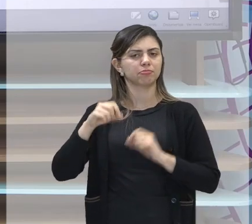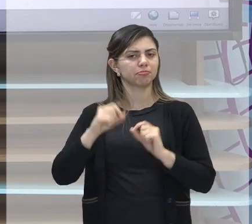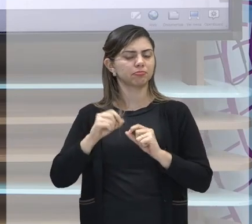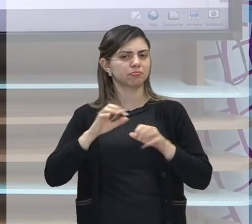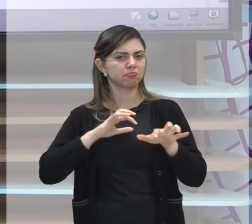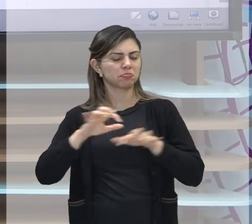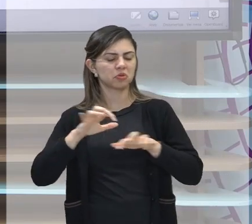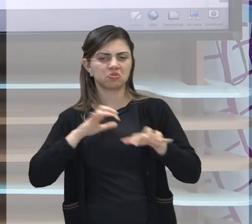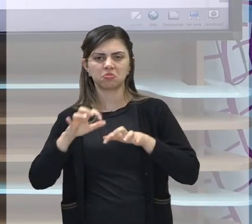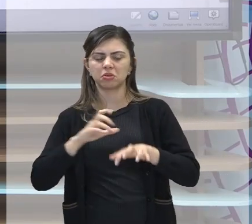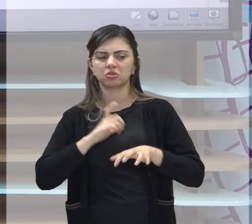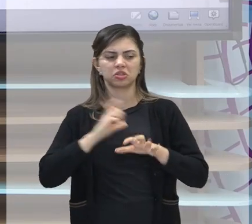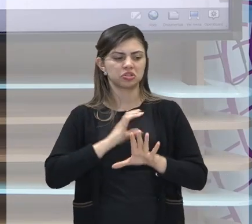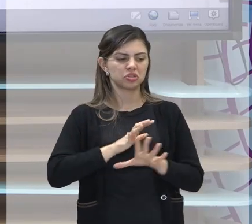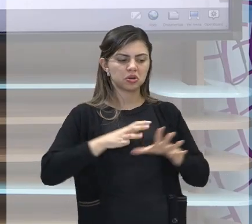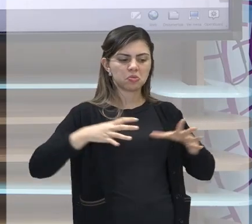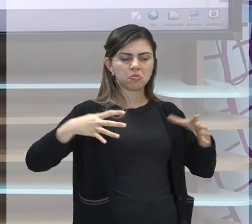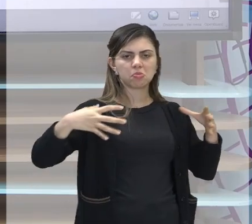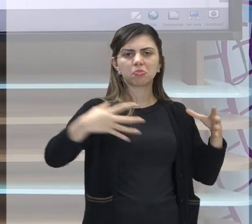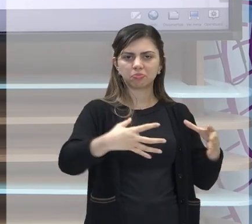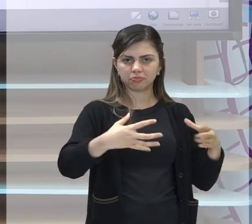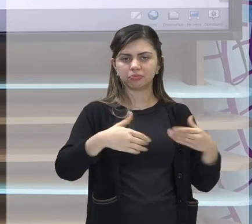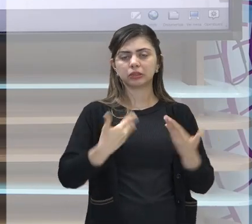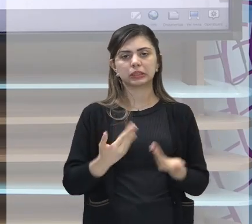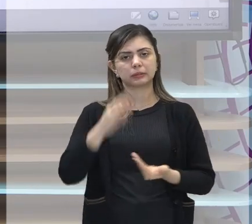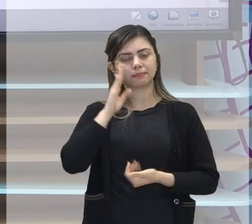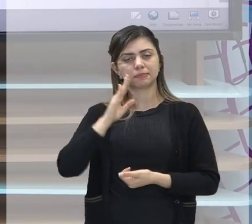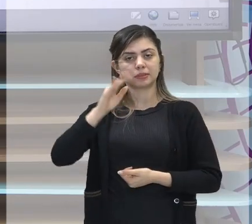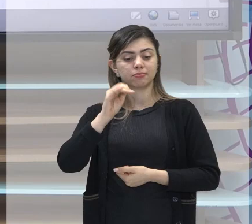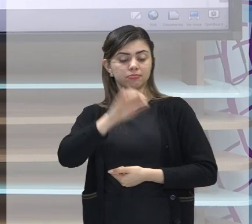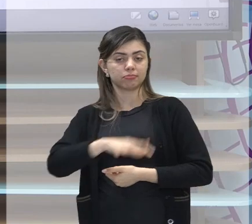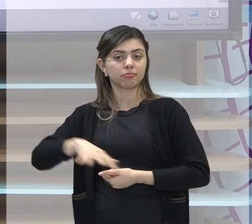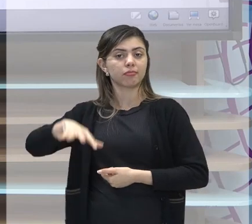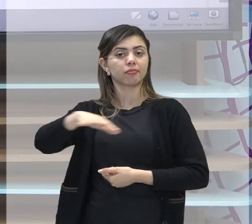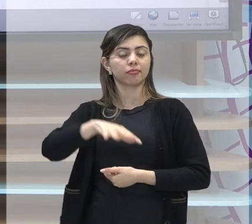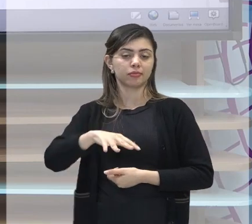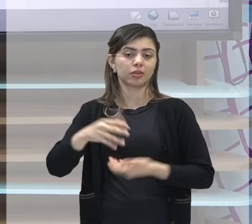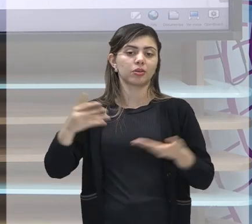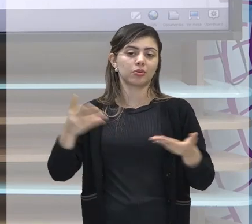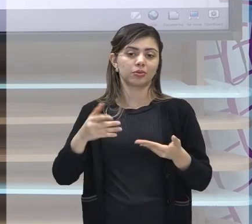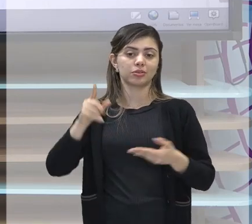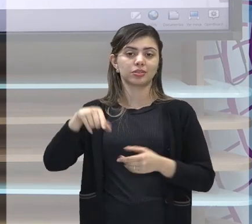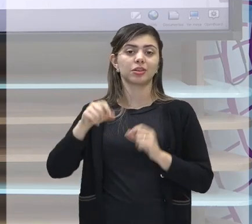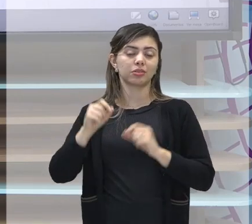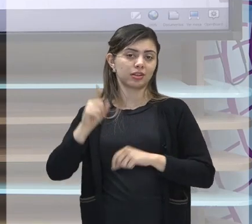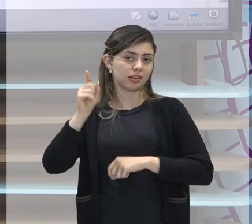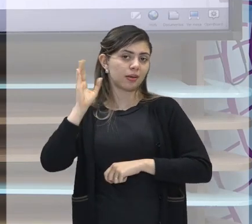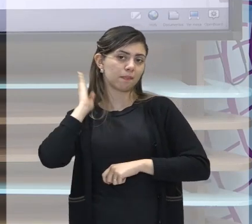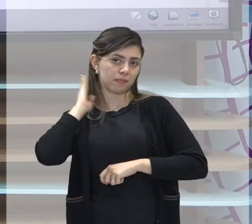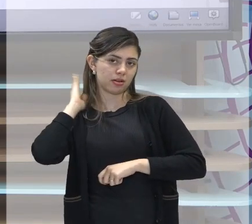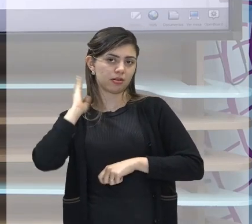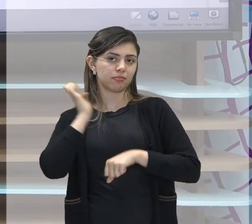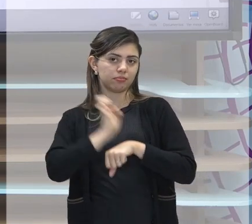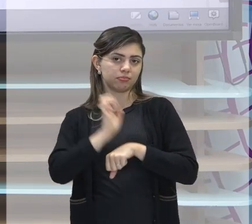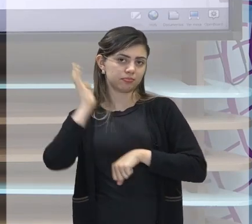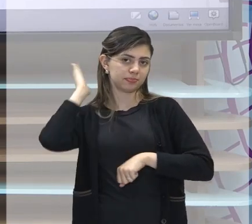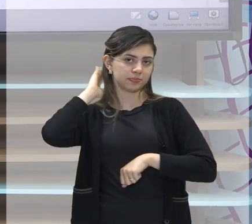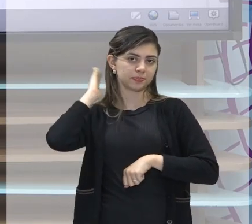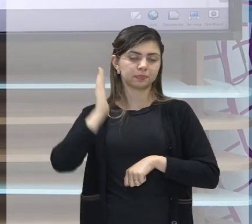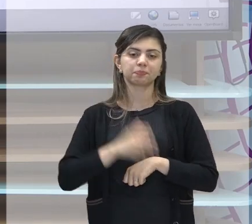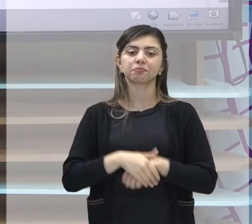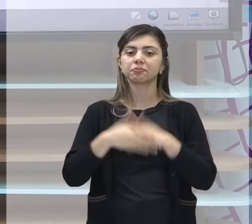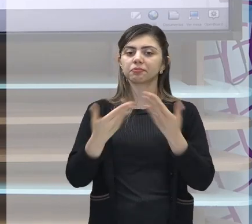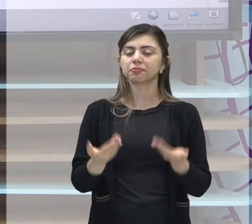extremamente forte, principalmente na região que hoje é o estado do Pará. Então esse é